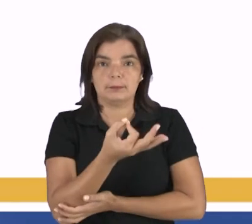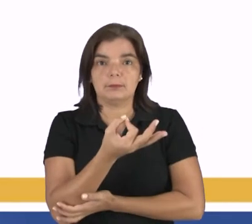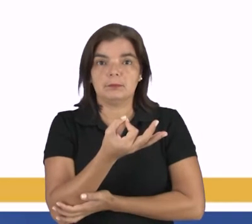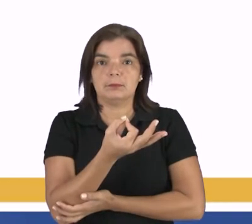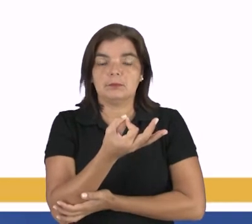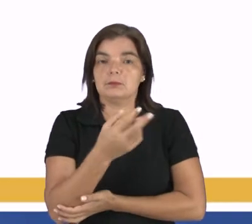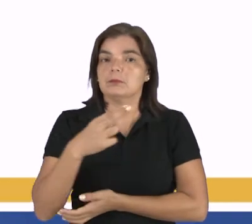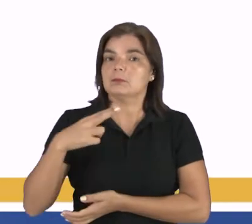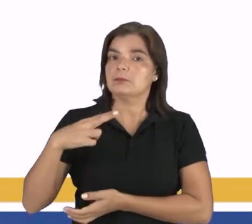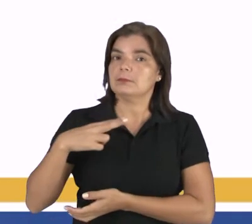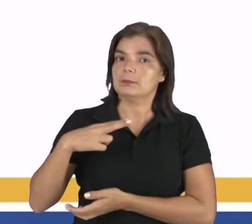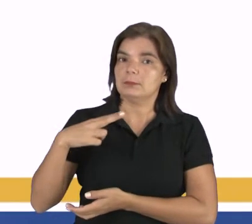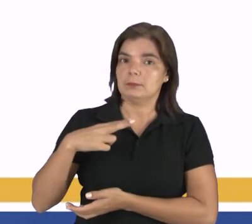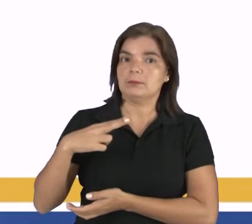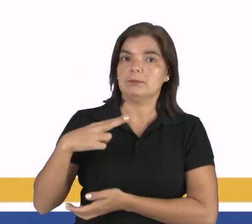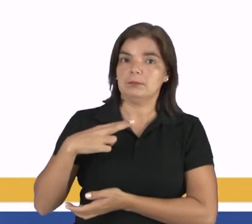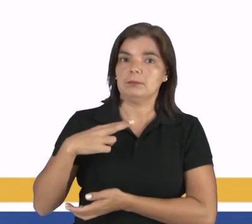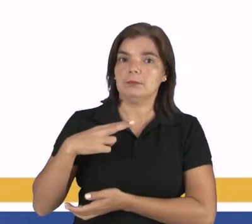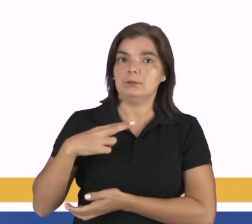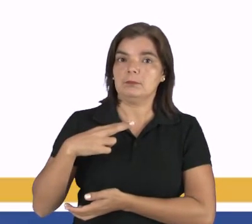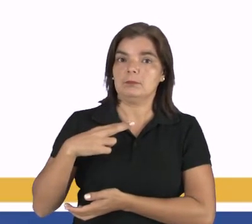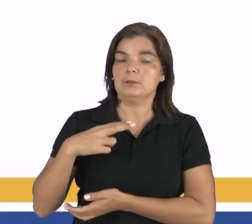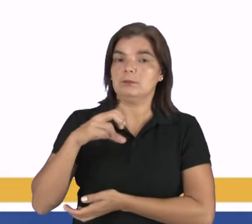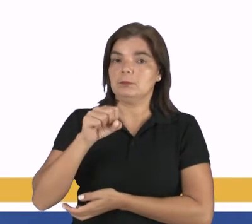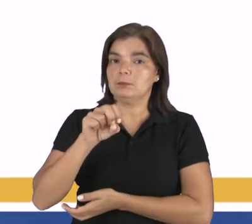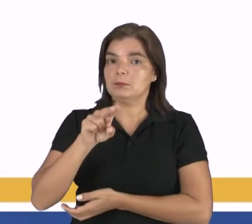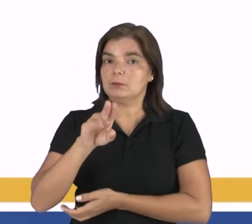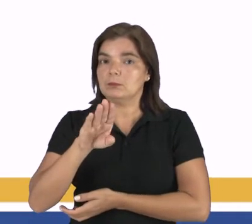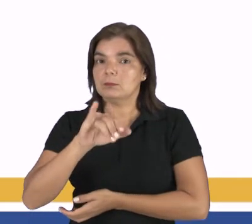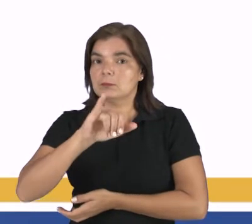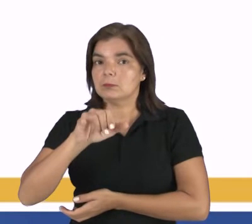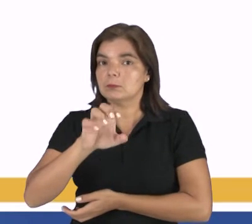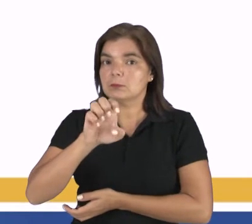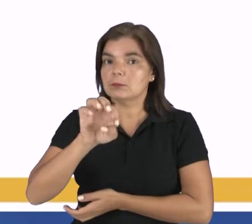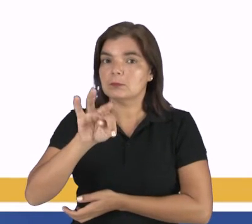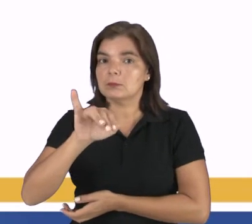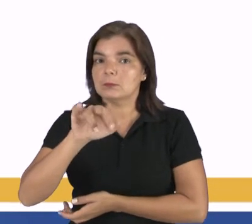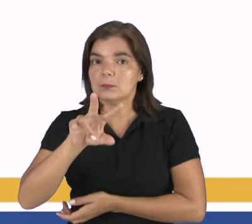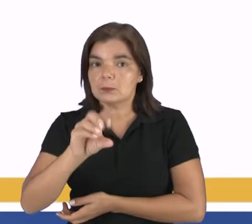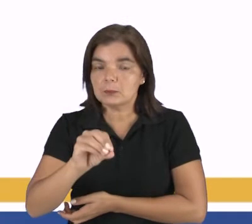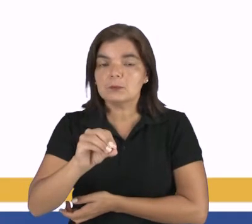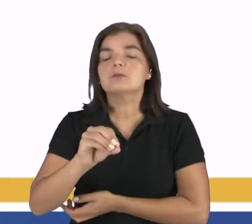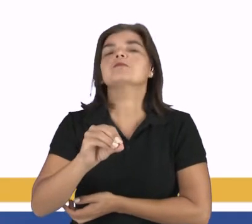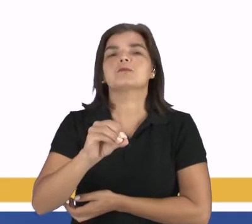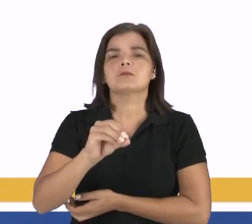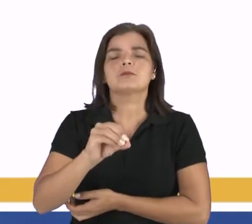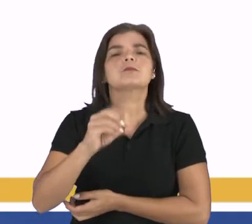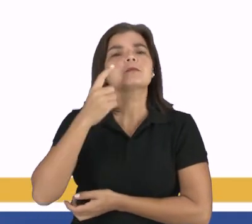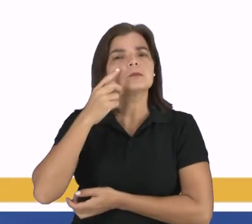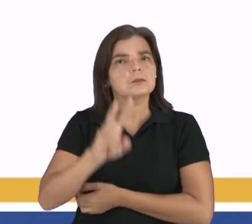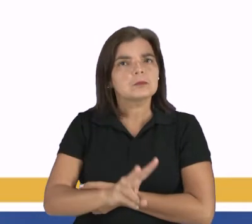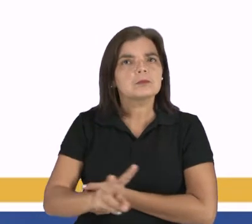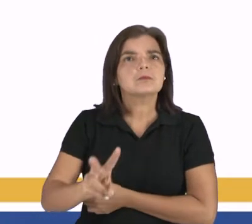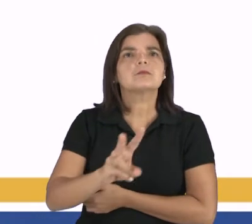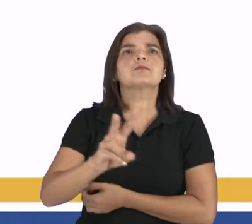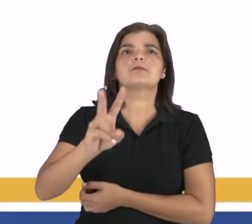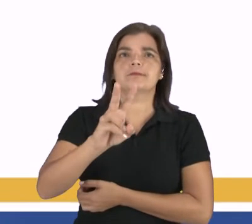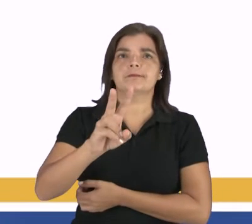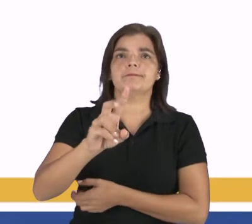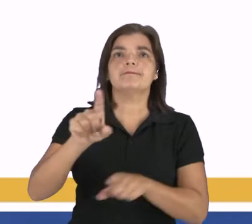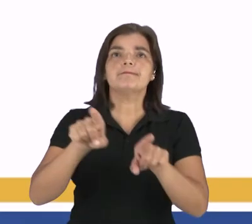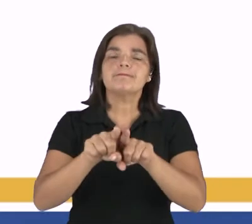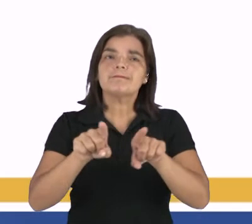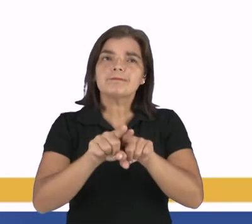algo pessoal, subjetivo, tá? Estabelecer um juízo de valor acerca de um